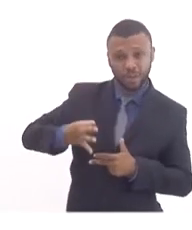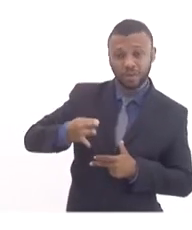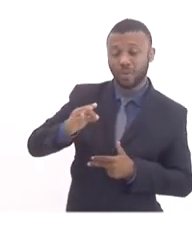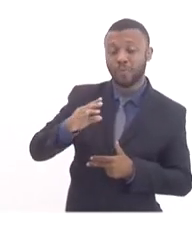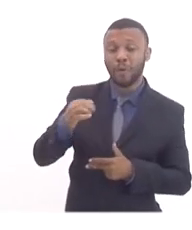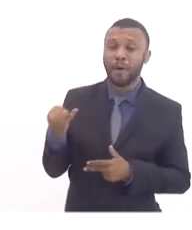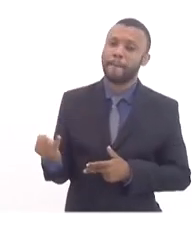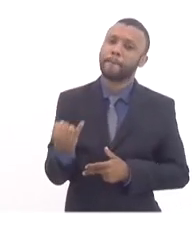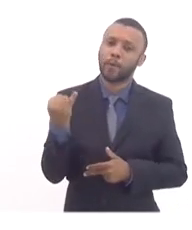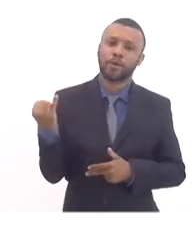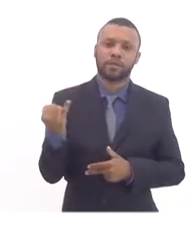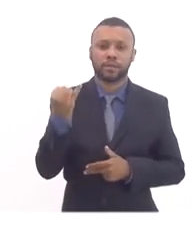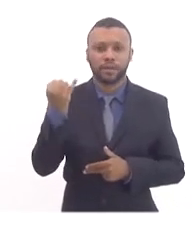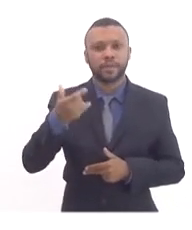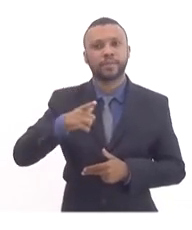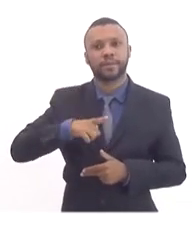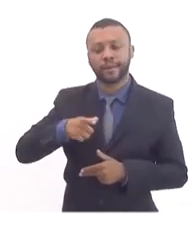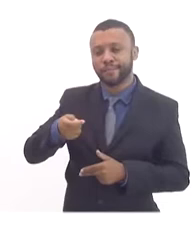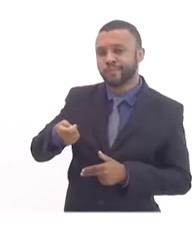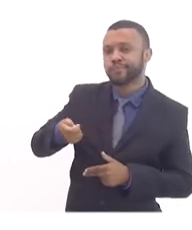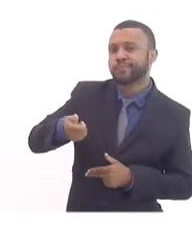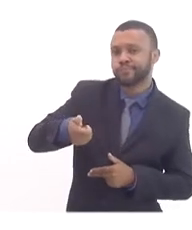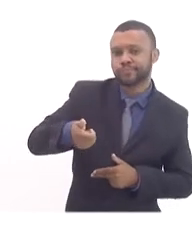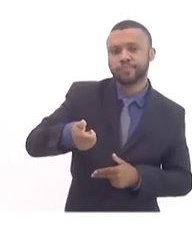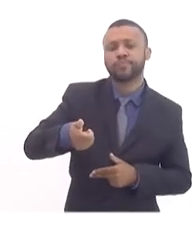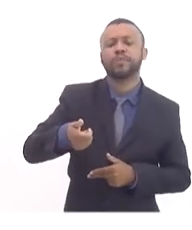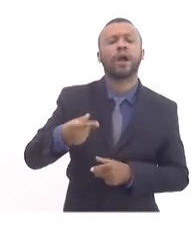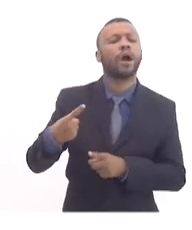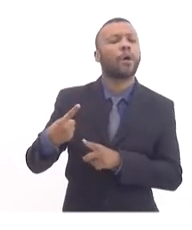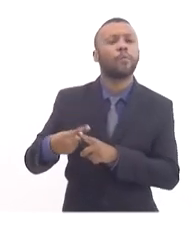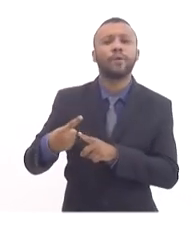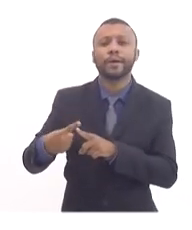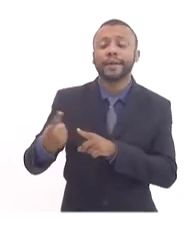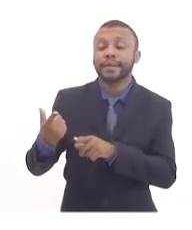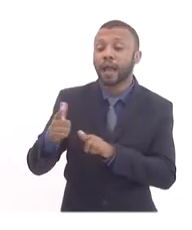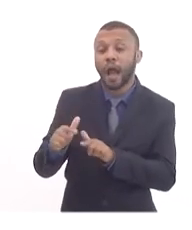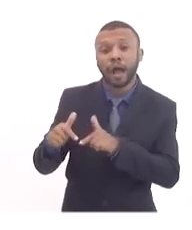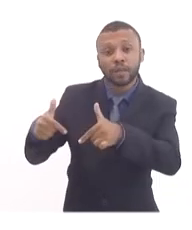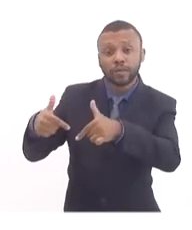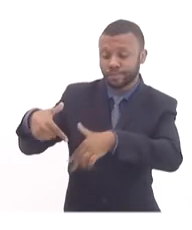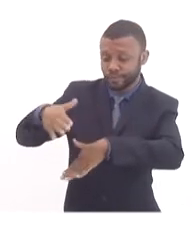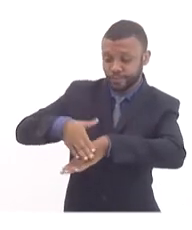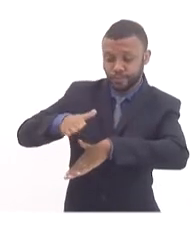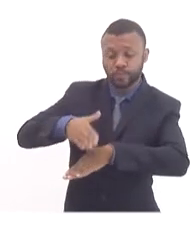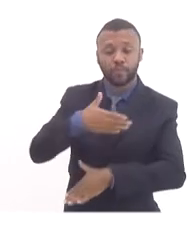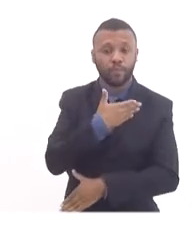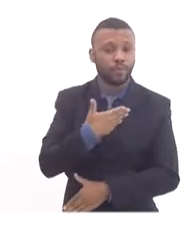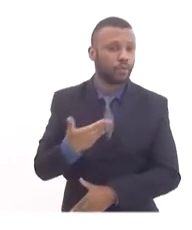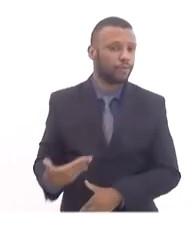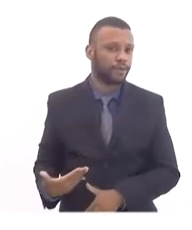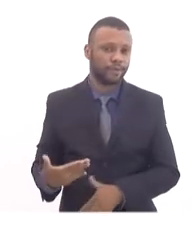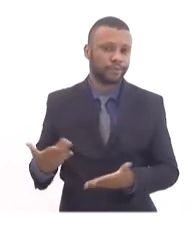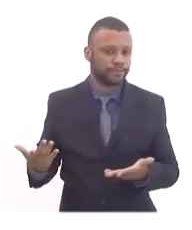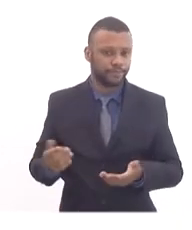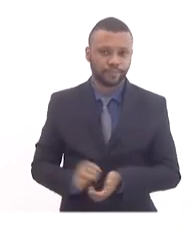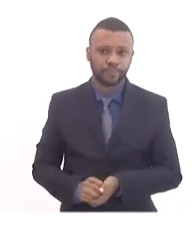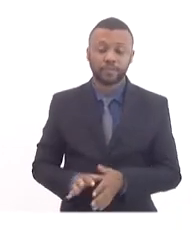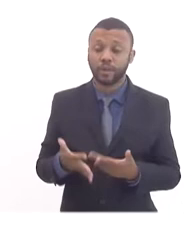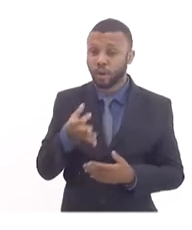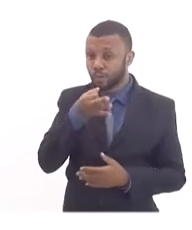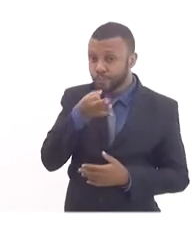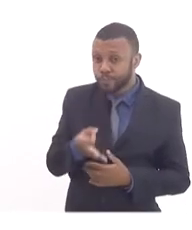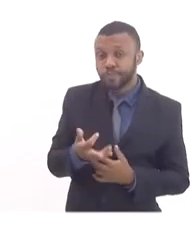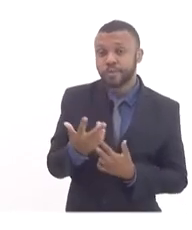primordial é a concessão desse benefício porque que não veio pelo executivo agora tem um mesmo posicionamento